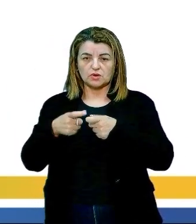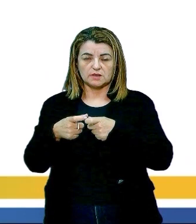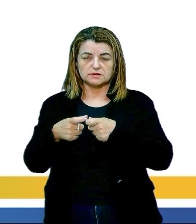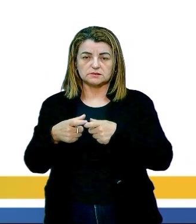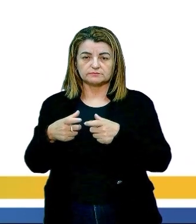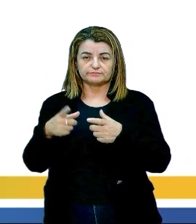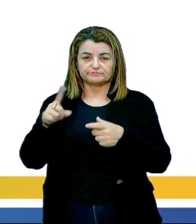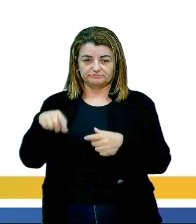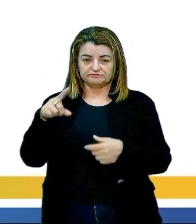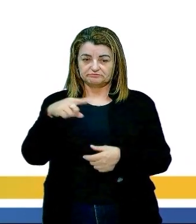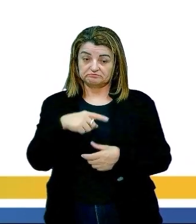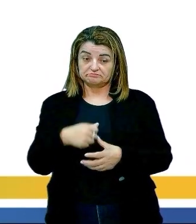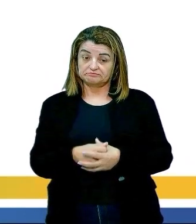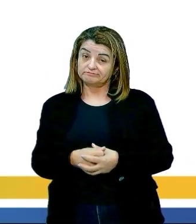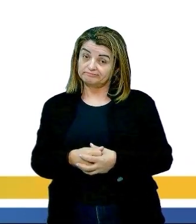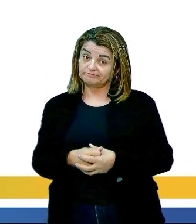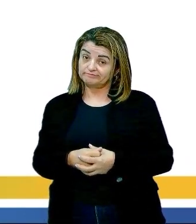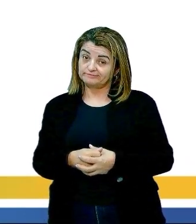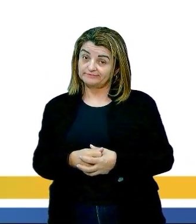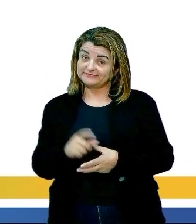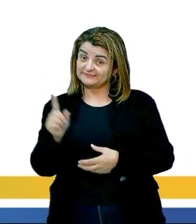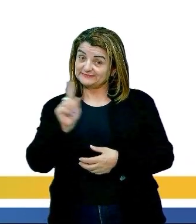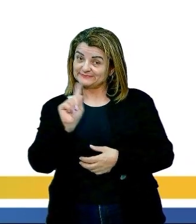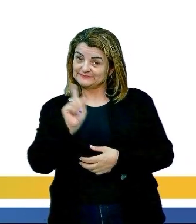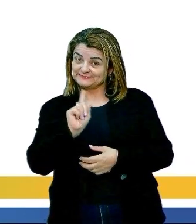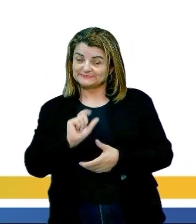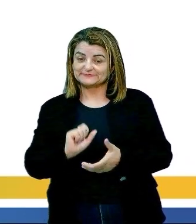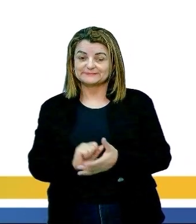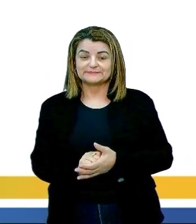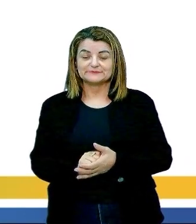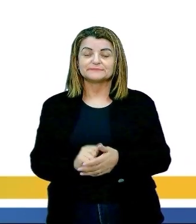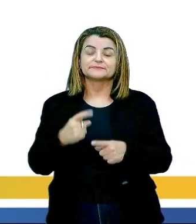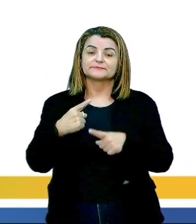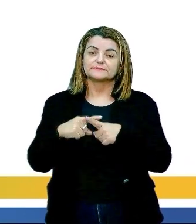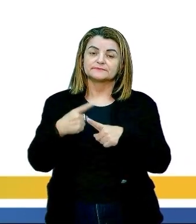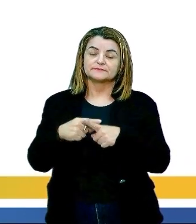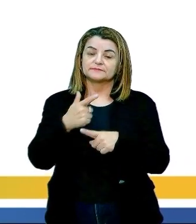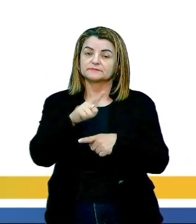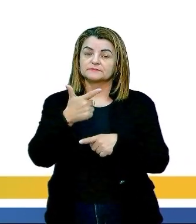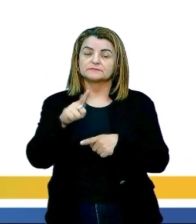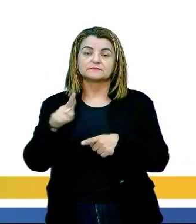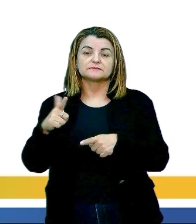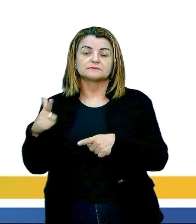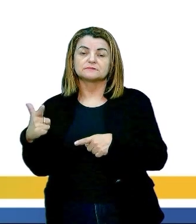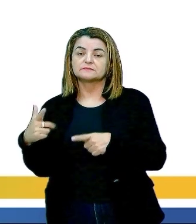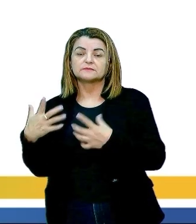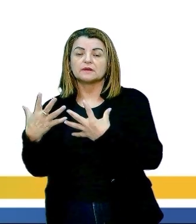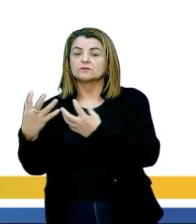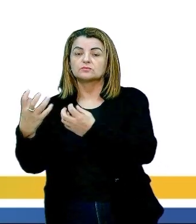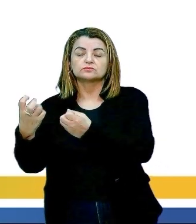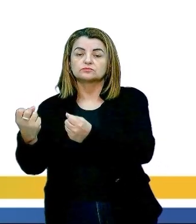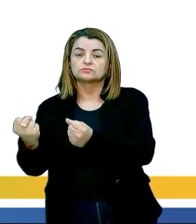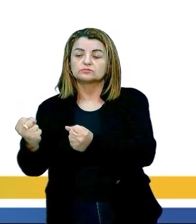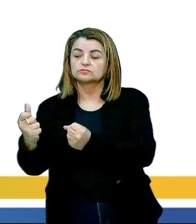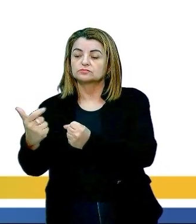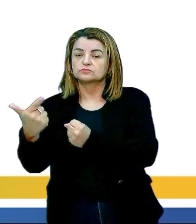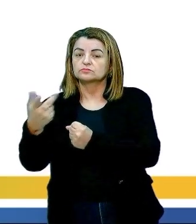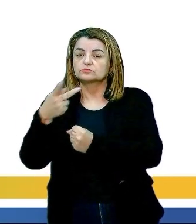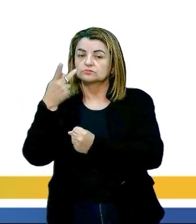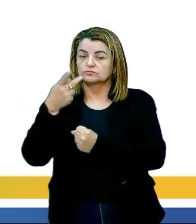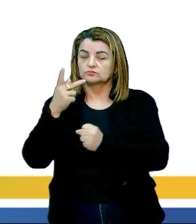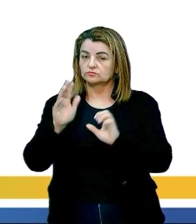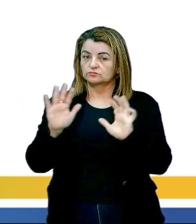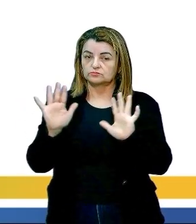essa? A gente viu que não, né? Porque não existe a questão de aceitar o que o outro